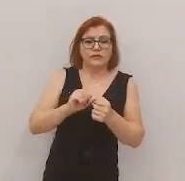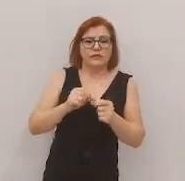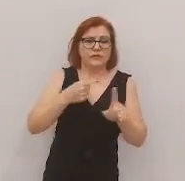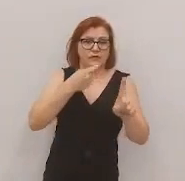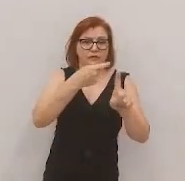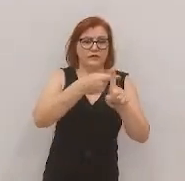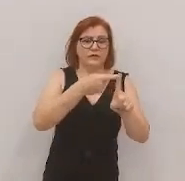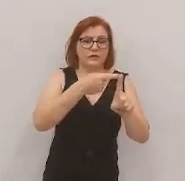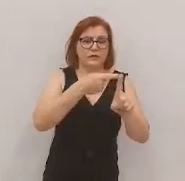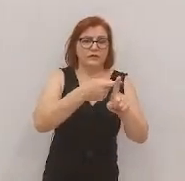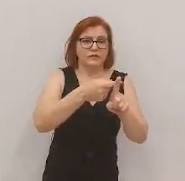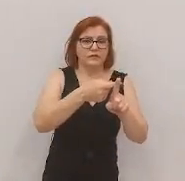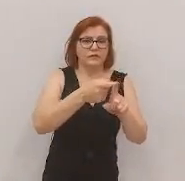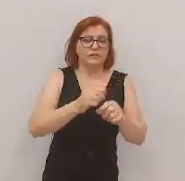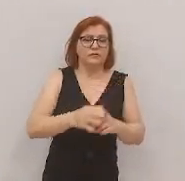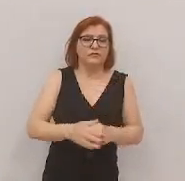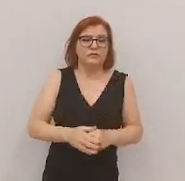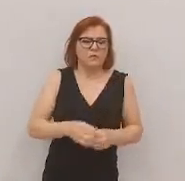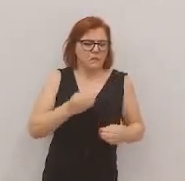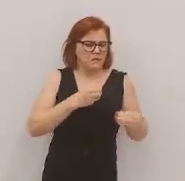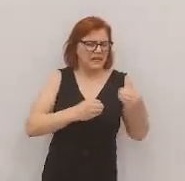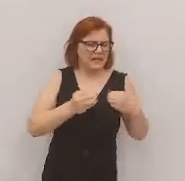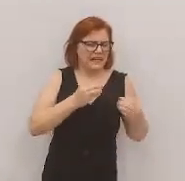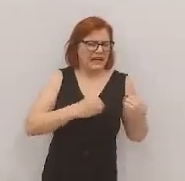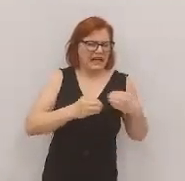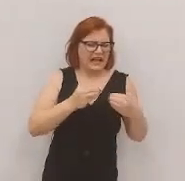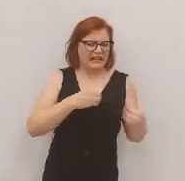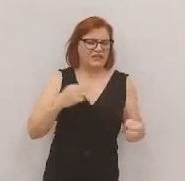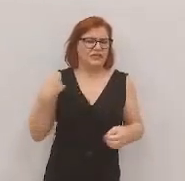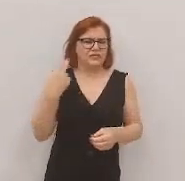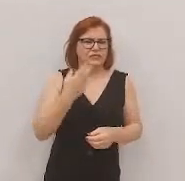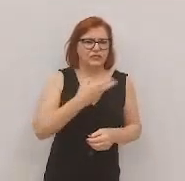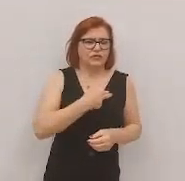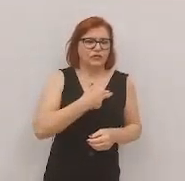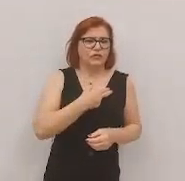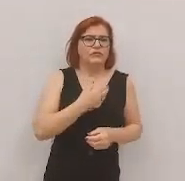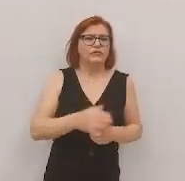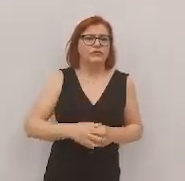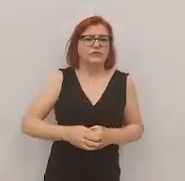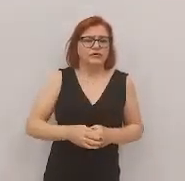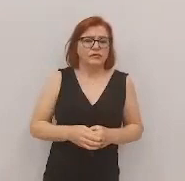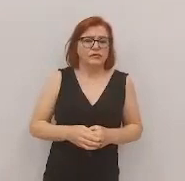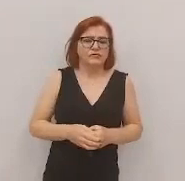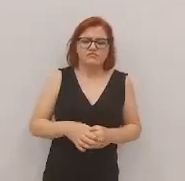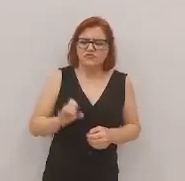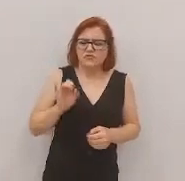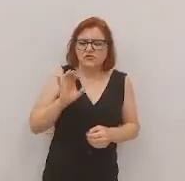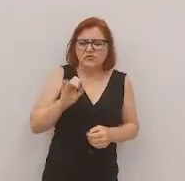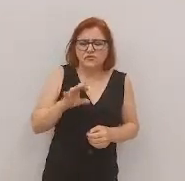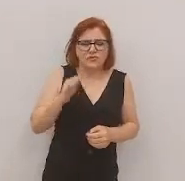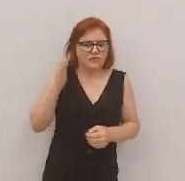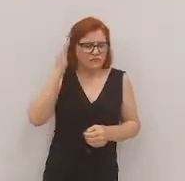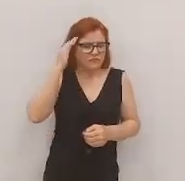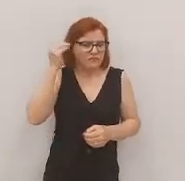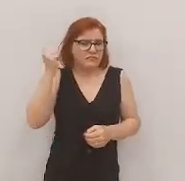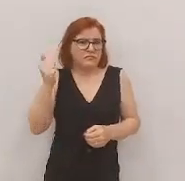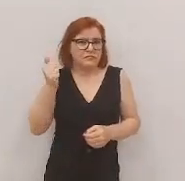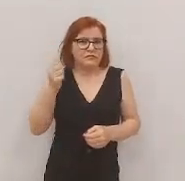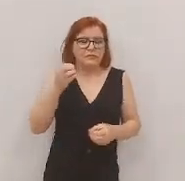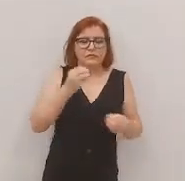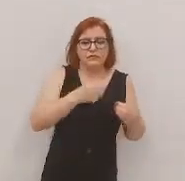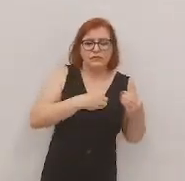pecado. A melhor coisa que nós fazemos, o que é, Paulo? É pecar.